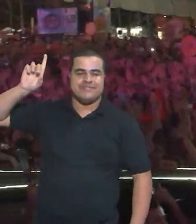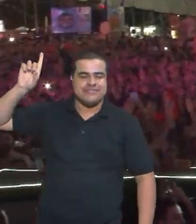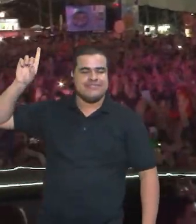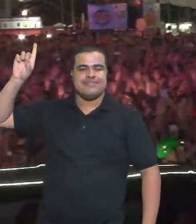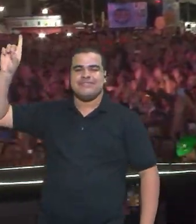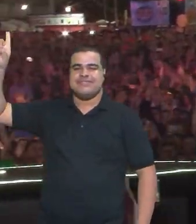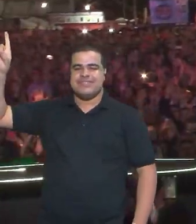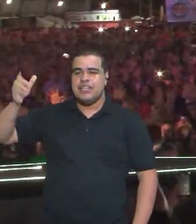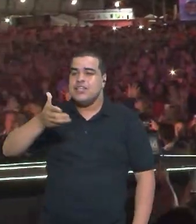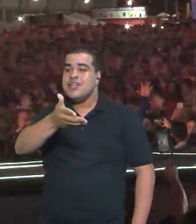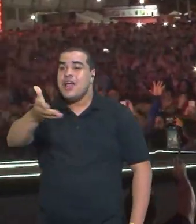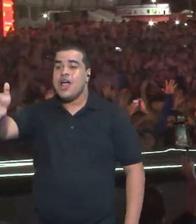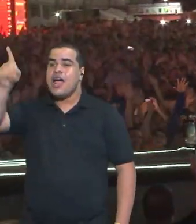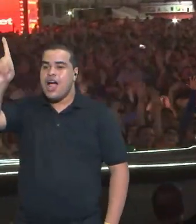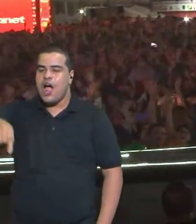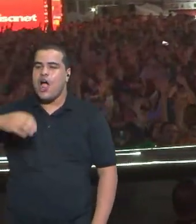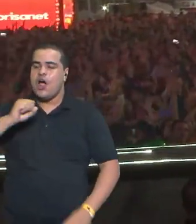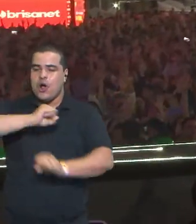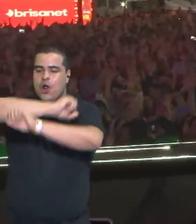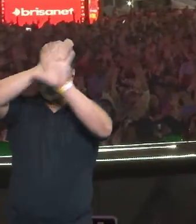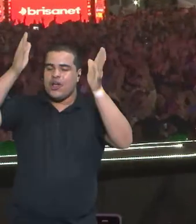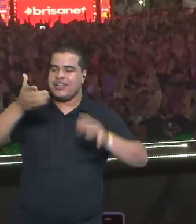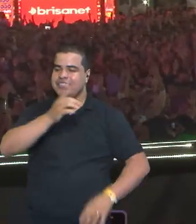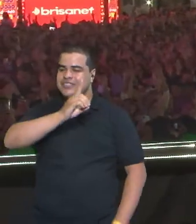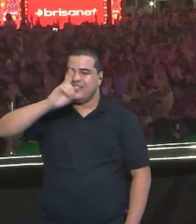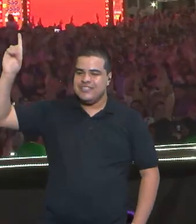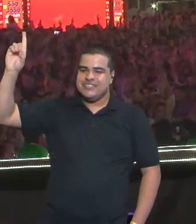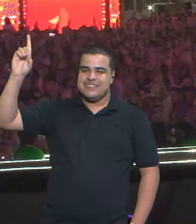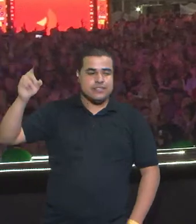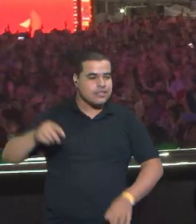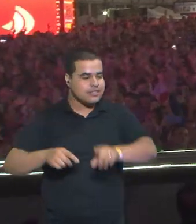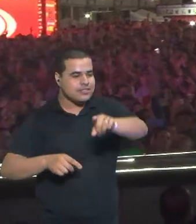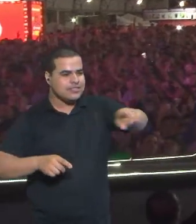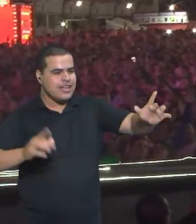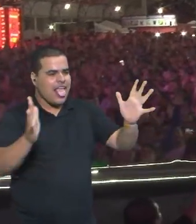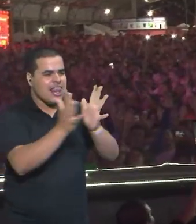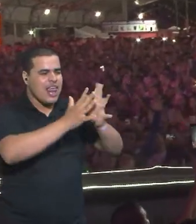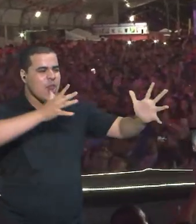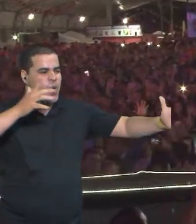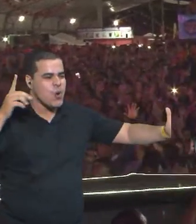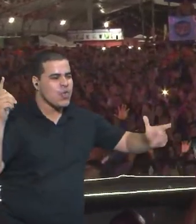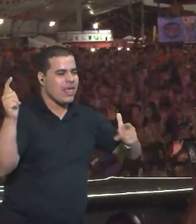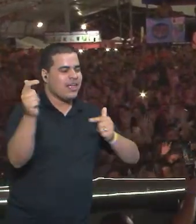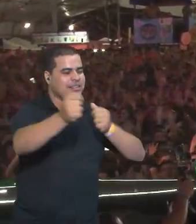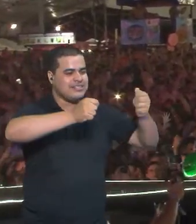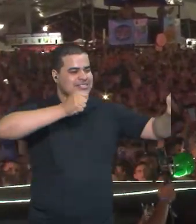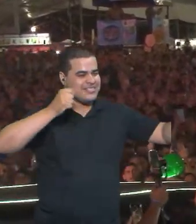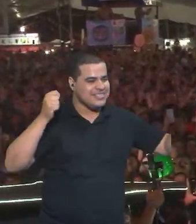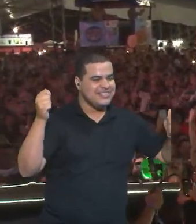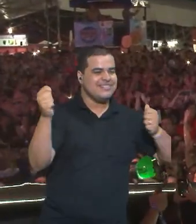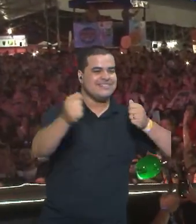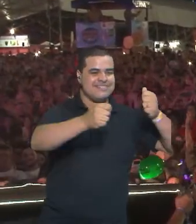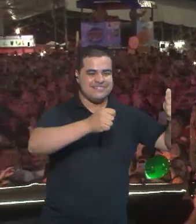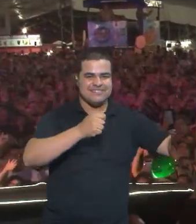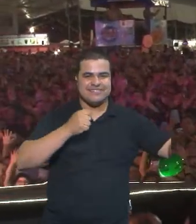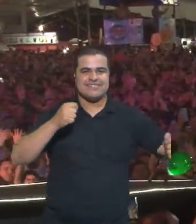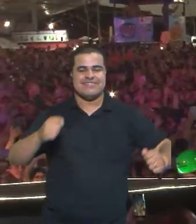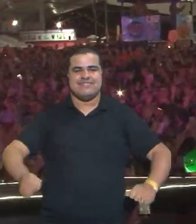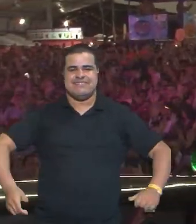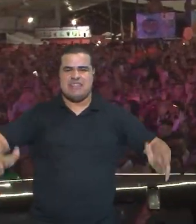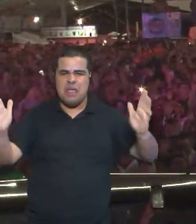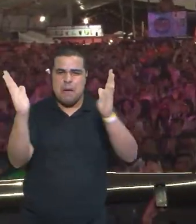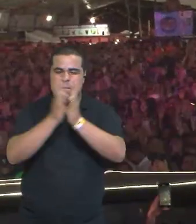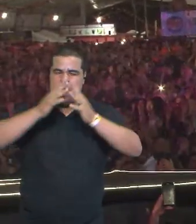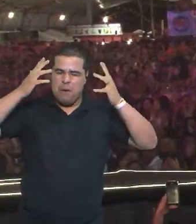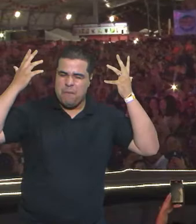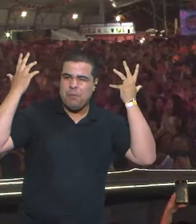esse lado tem na glória a Deus esse lado de aleluia dê um forte